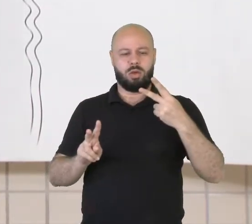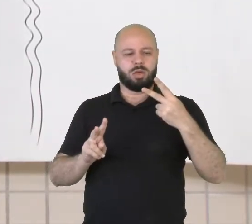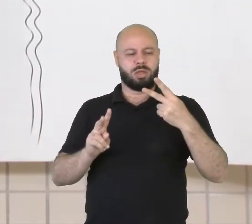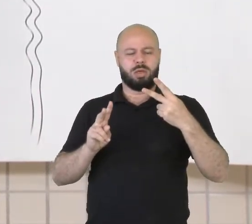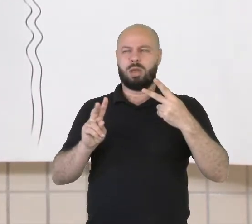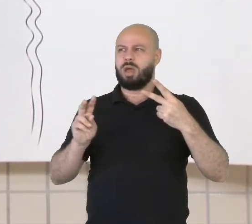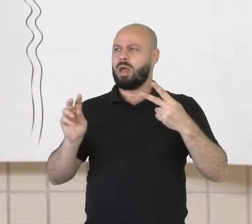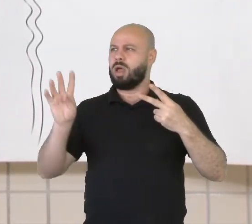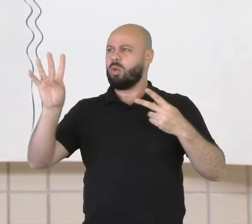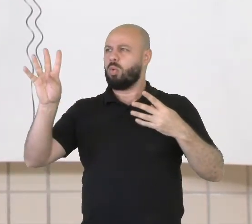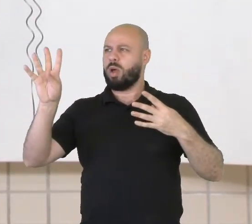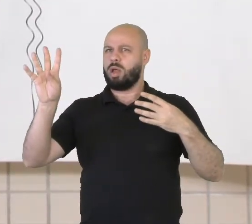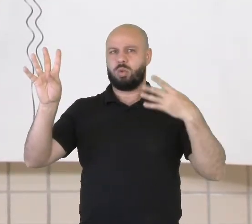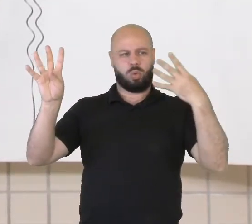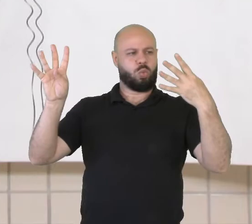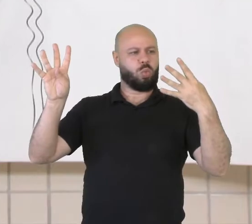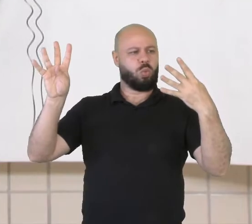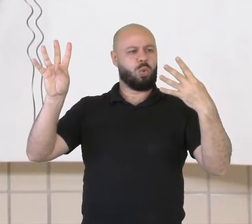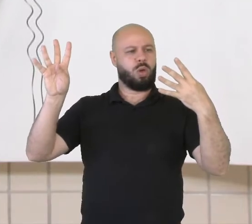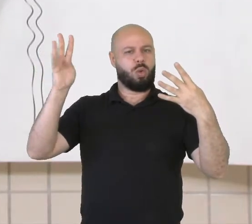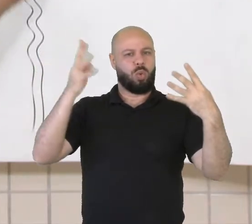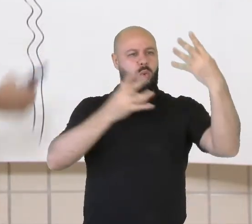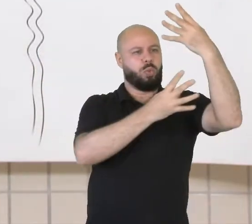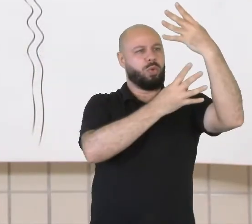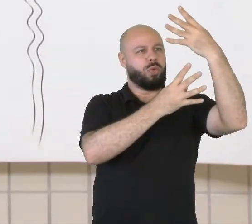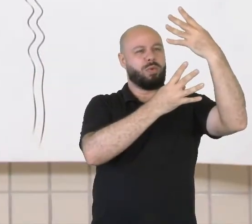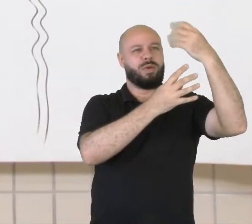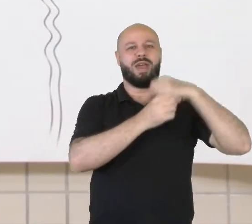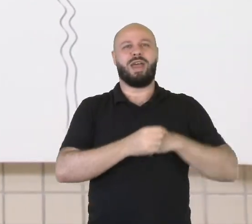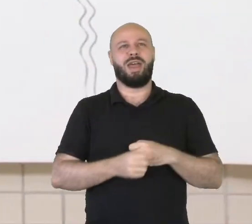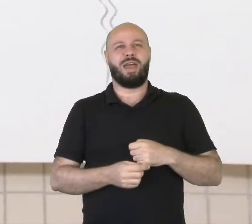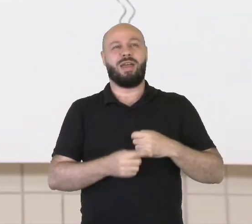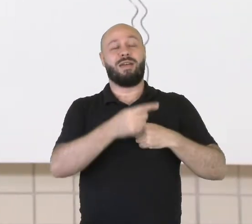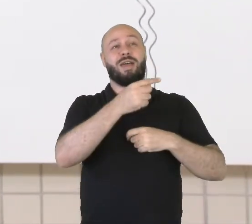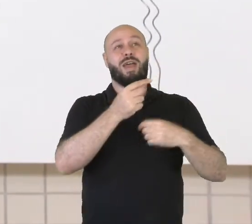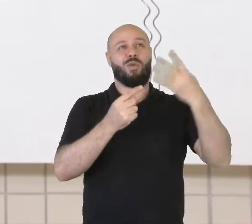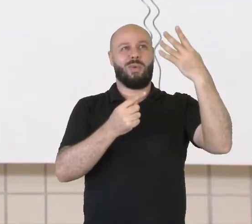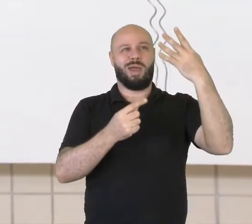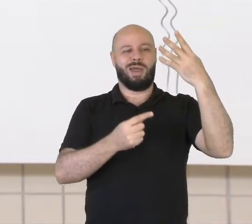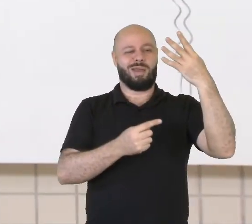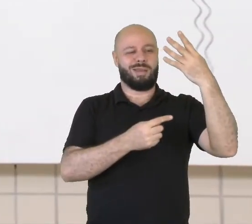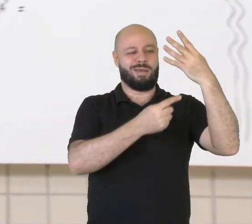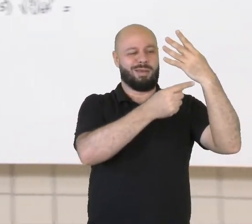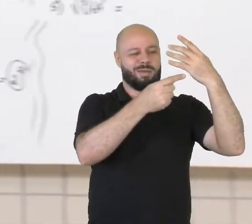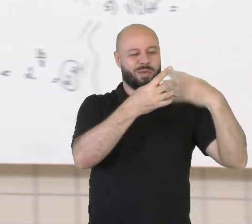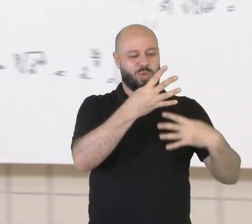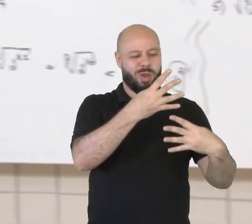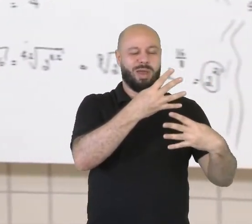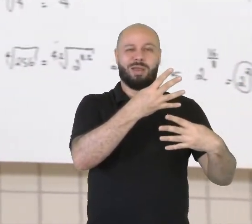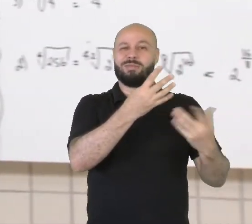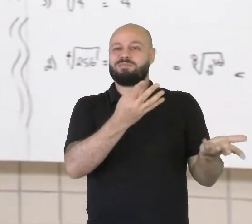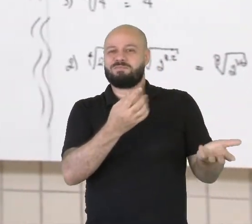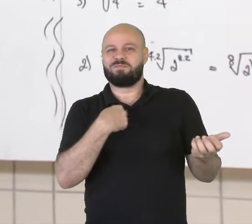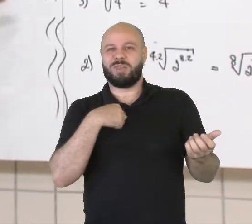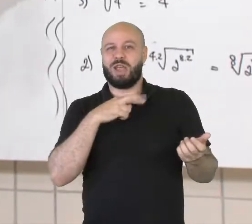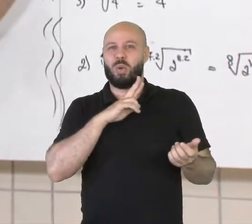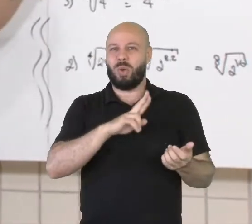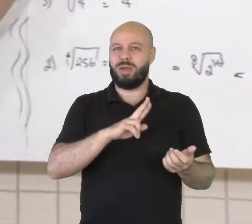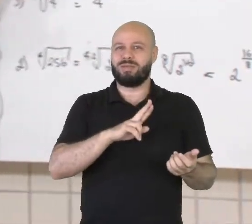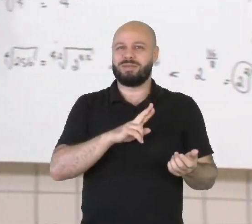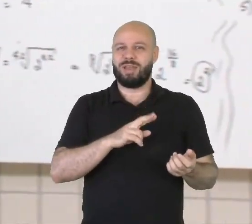dá 1. 2 elevado a 1 é o próprio 2. Tranquilo? Bom, quinta e